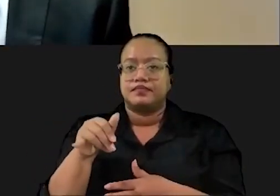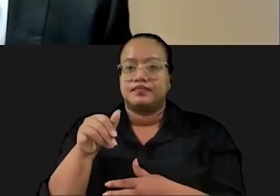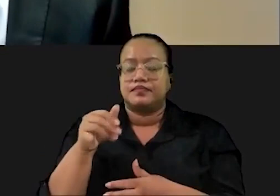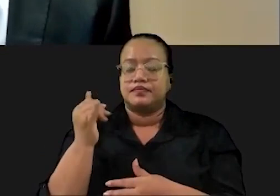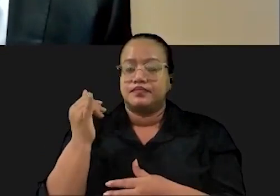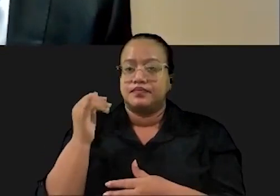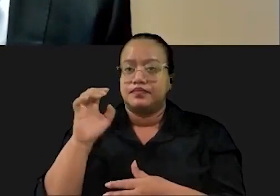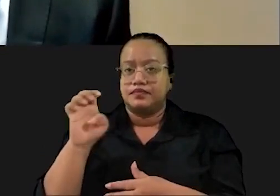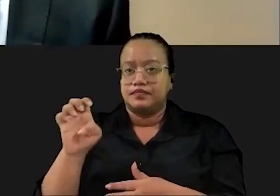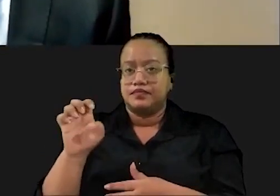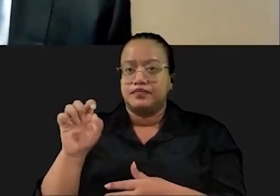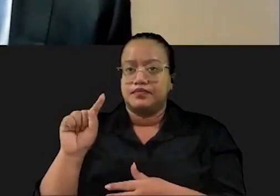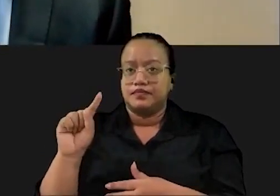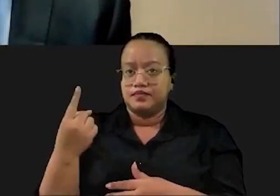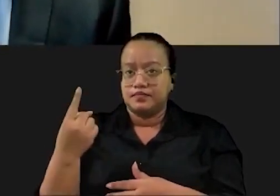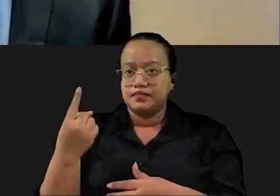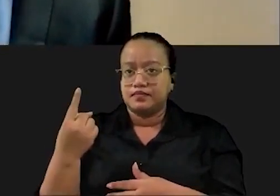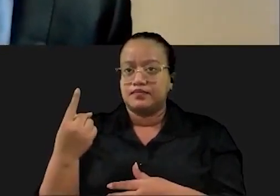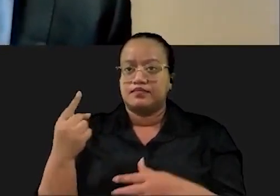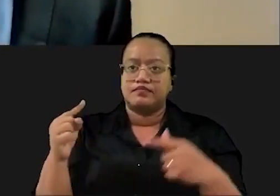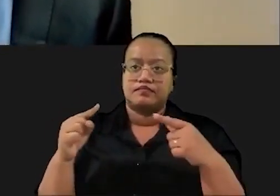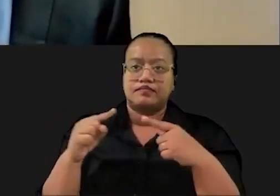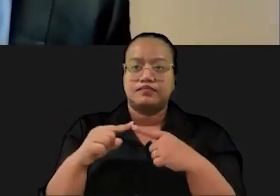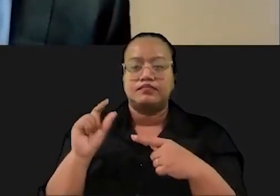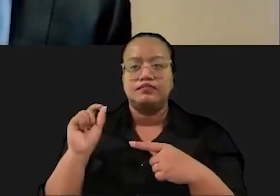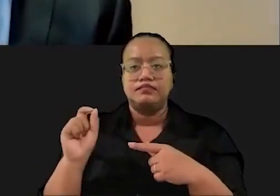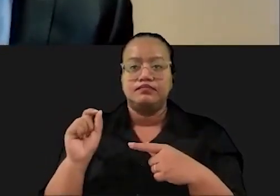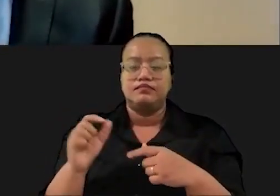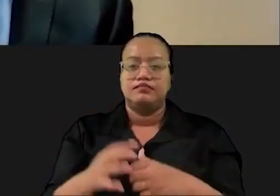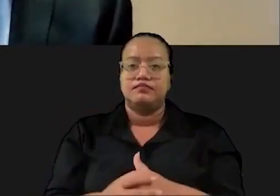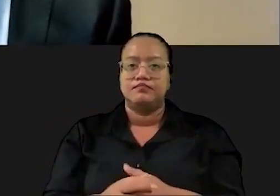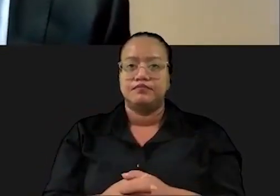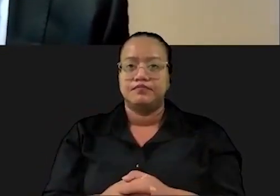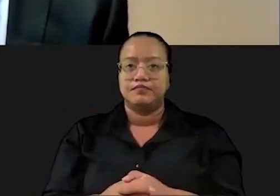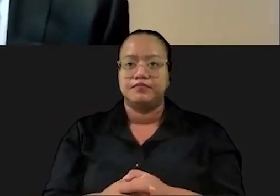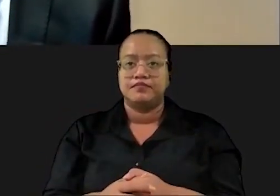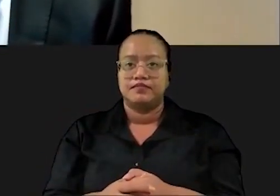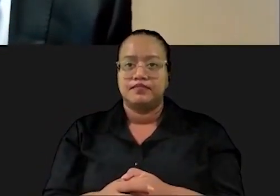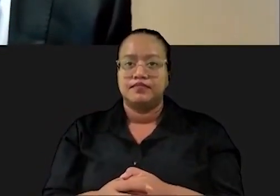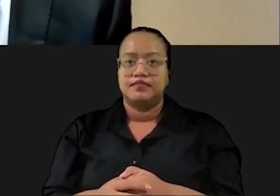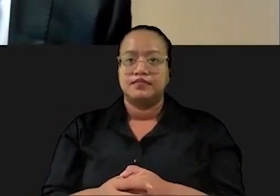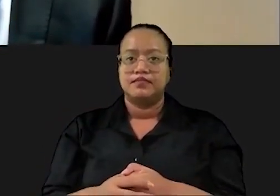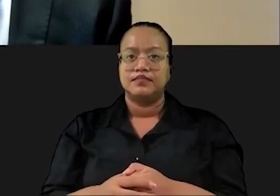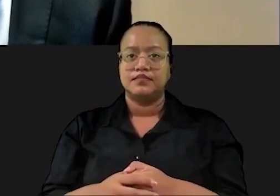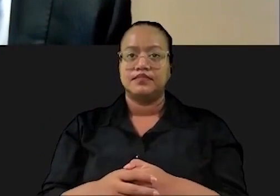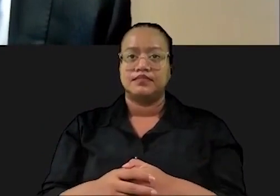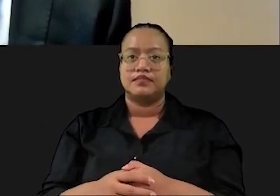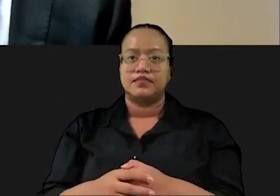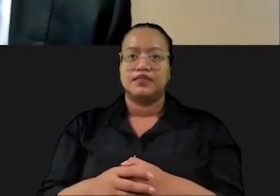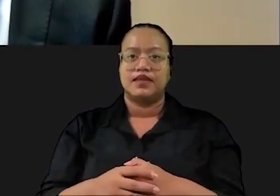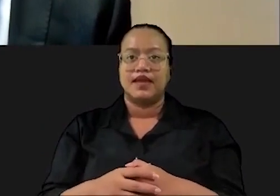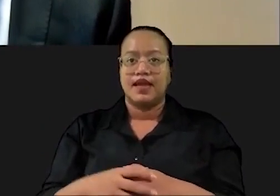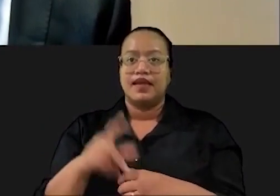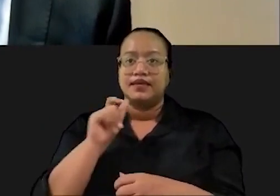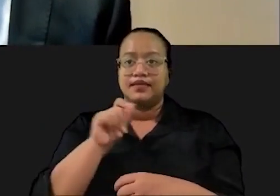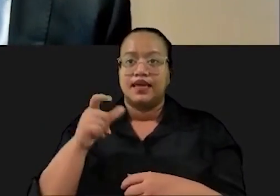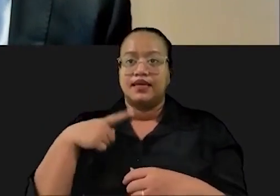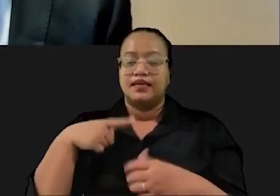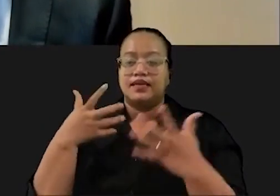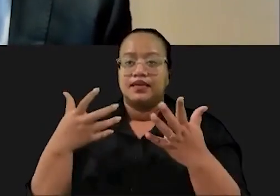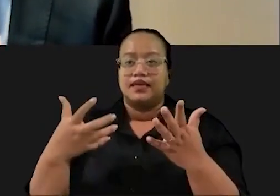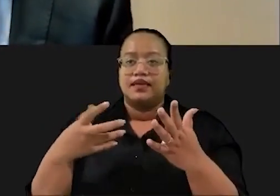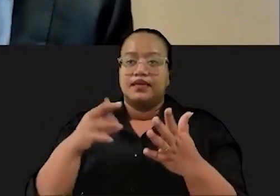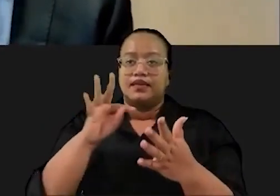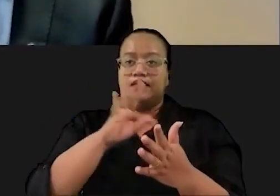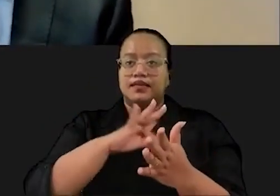isso, se quem tiver curiosidade de ler a documentação técnica na internet, vai ver que essa parte do PJE hoje é